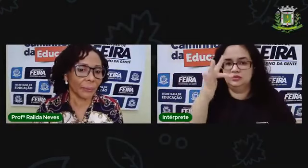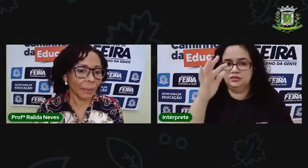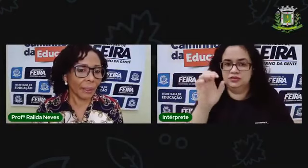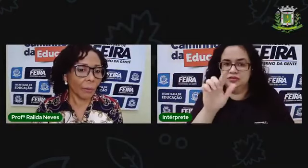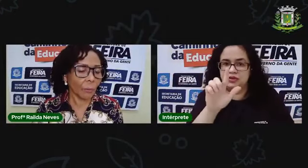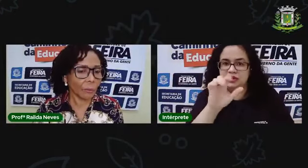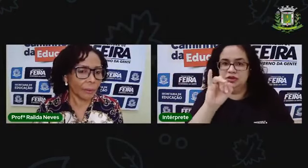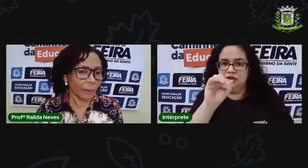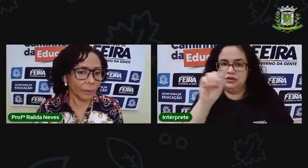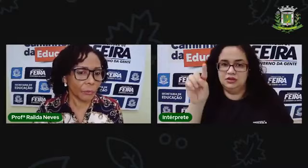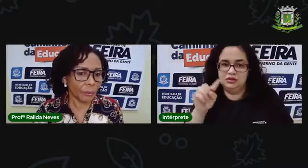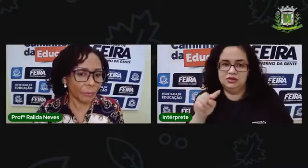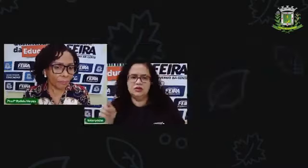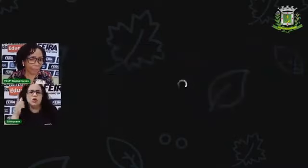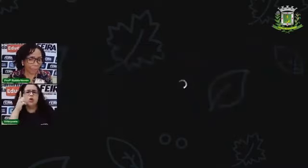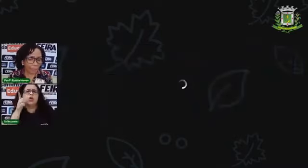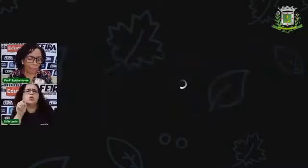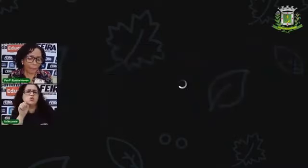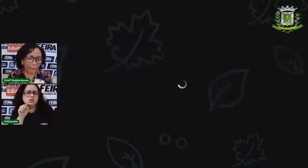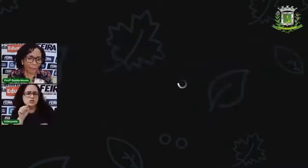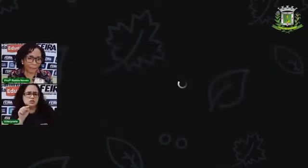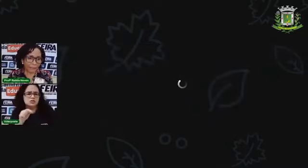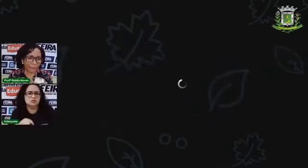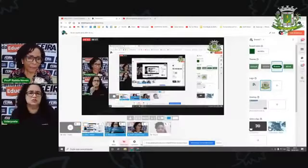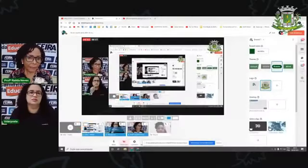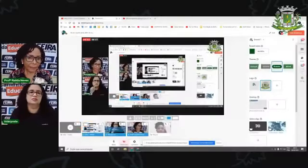Feliz. Isso. Conseguiu, João?